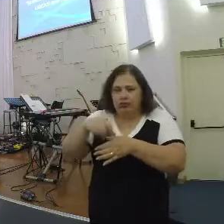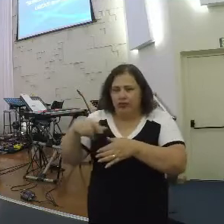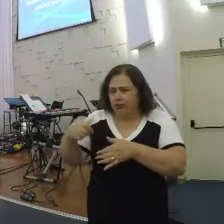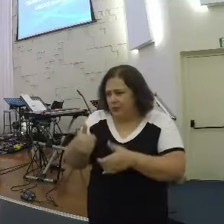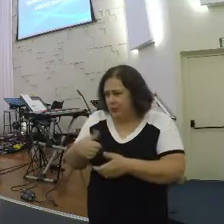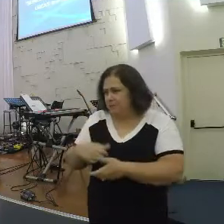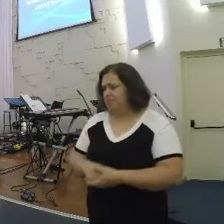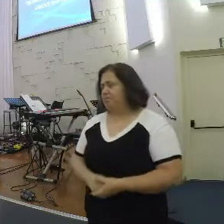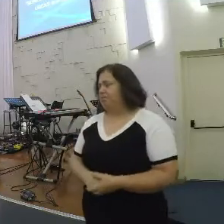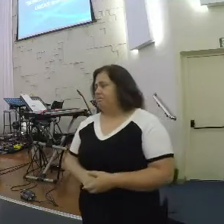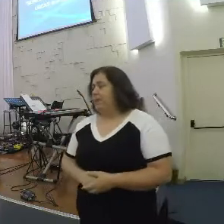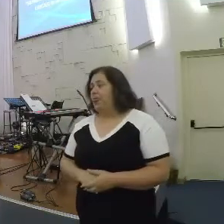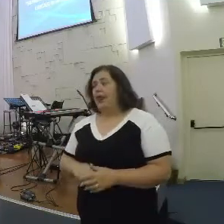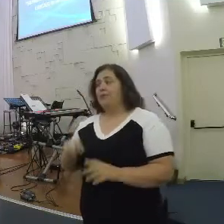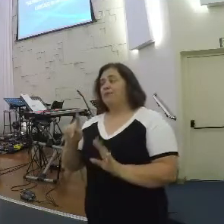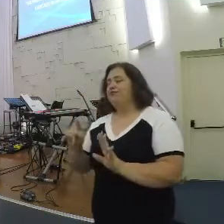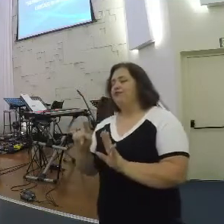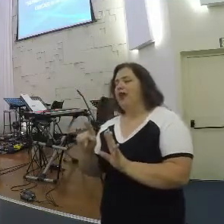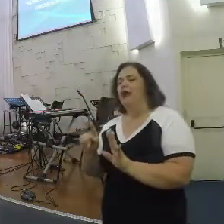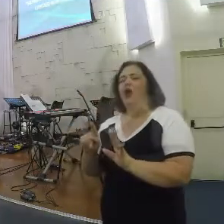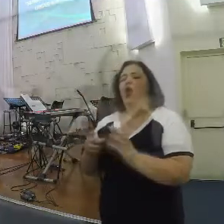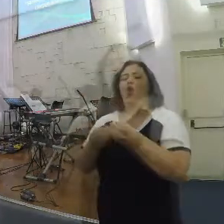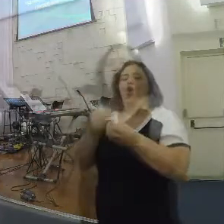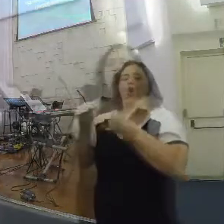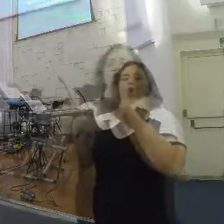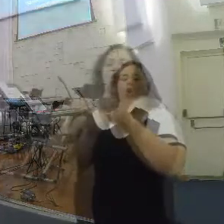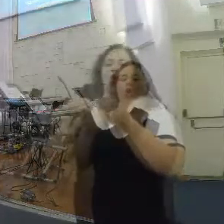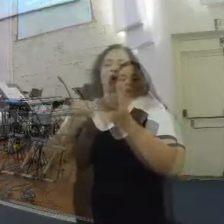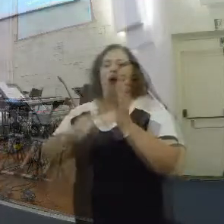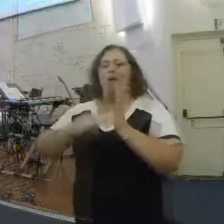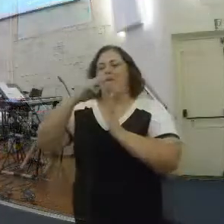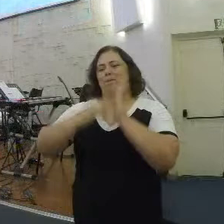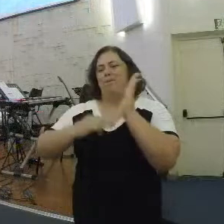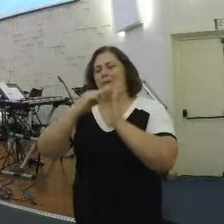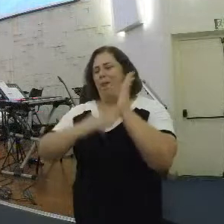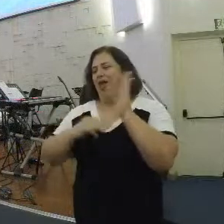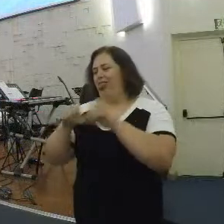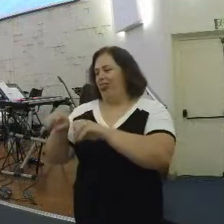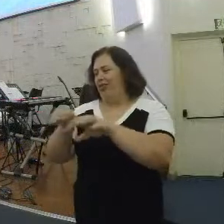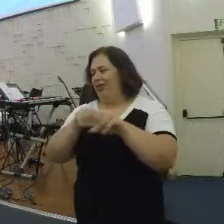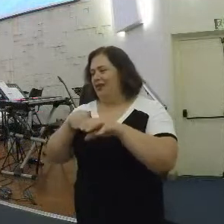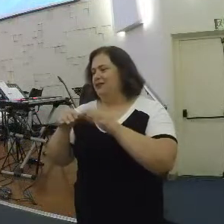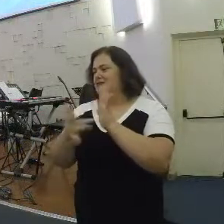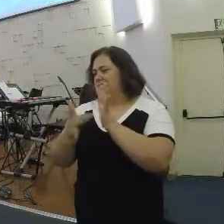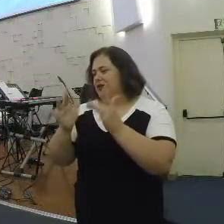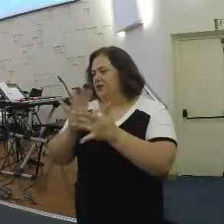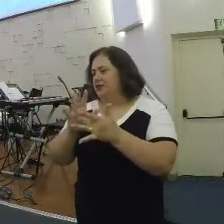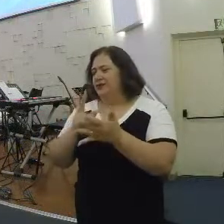Este é o método de ensino de Jesus, a utilização de parábolas.